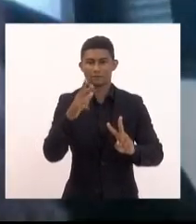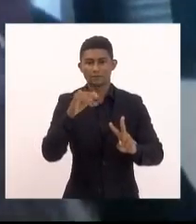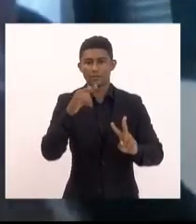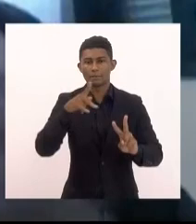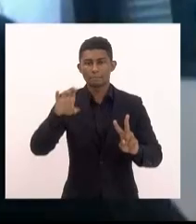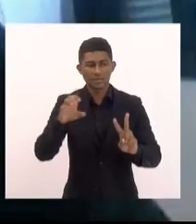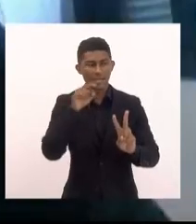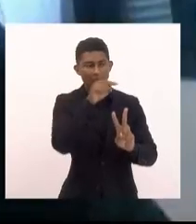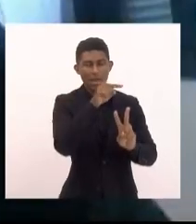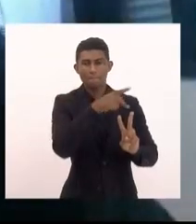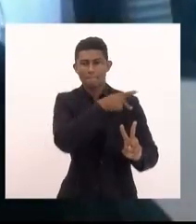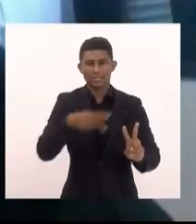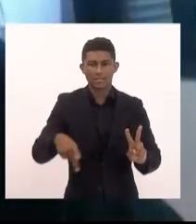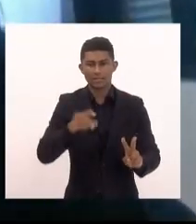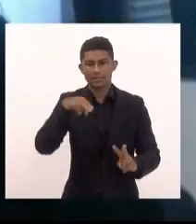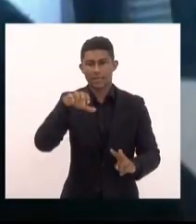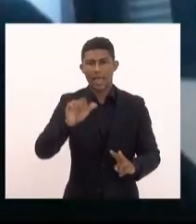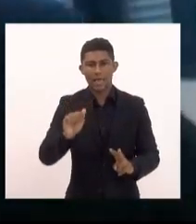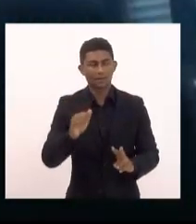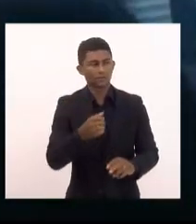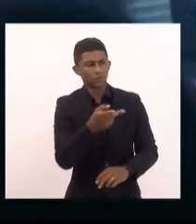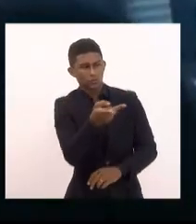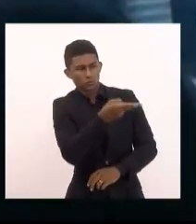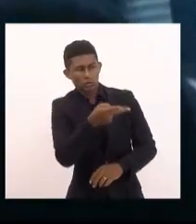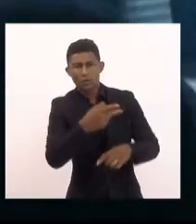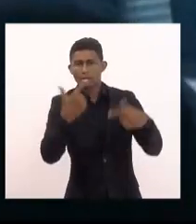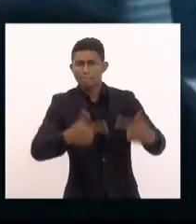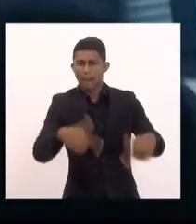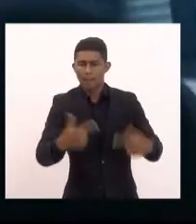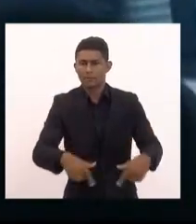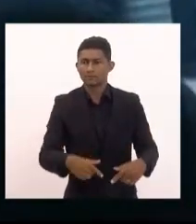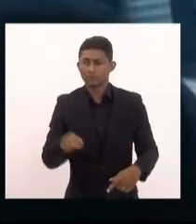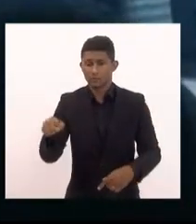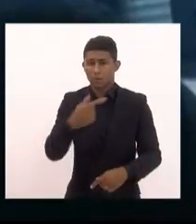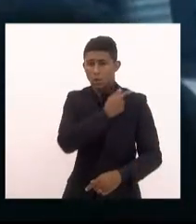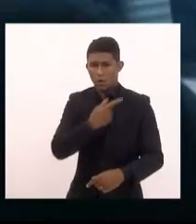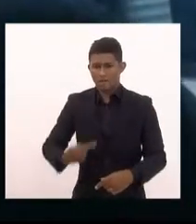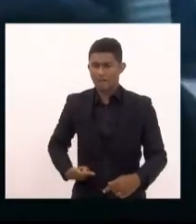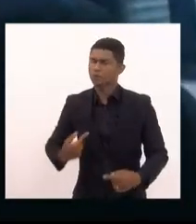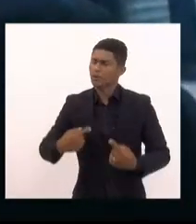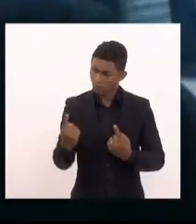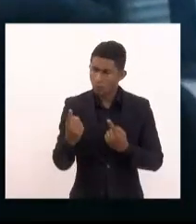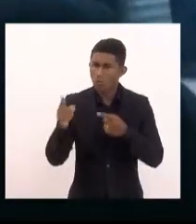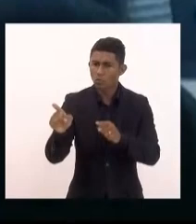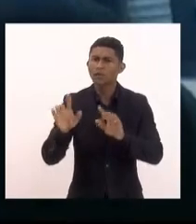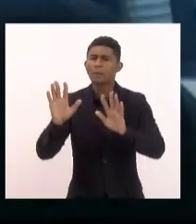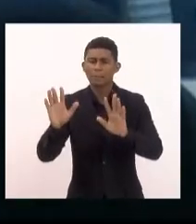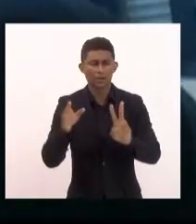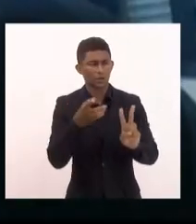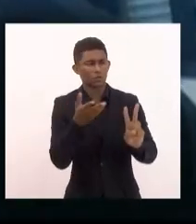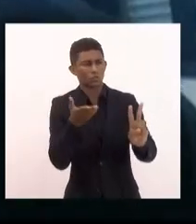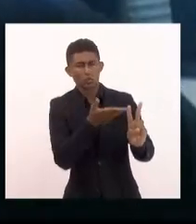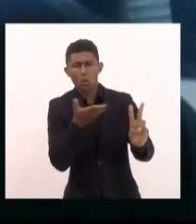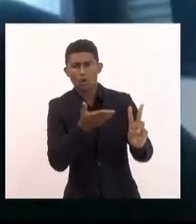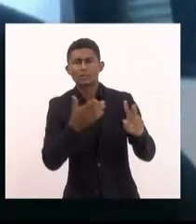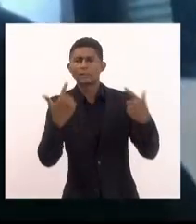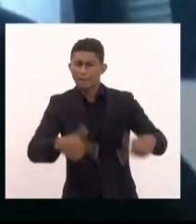tem feito um trabalho. Eu sou oposição ao governo e sempre reconheço o trabalho do Tiago e do